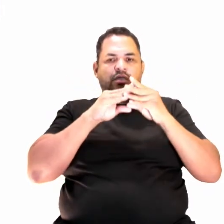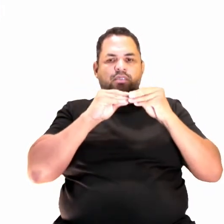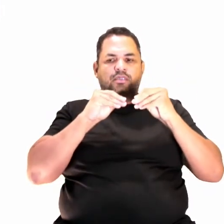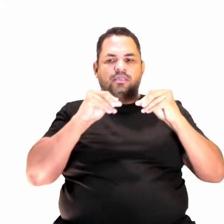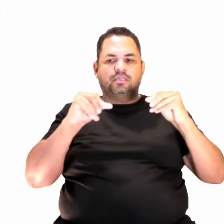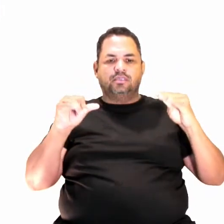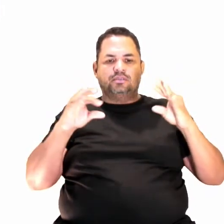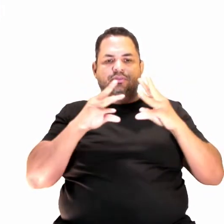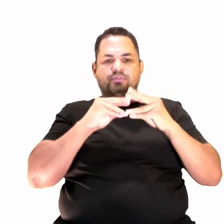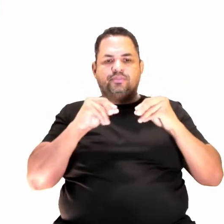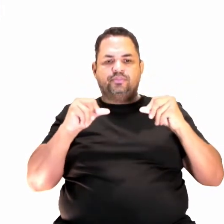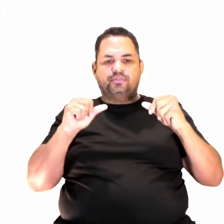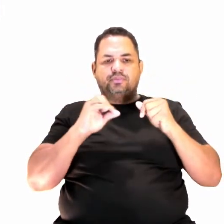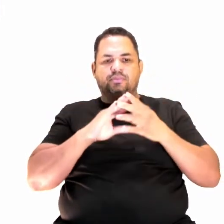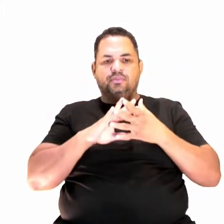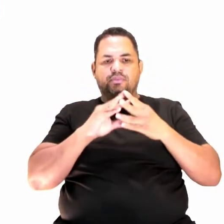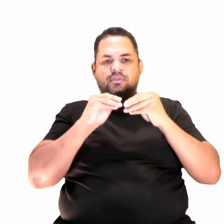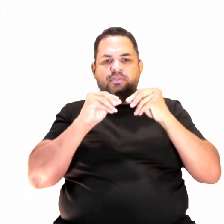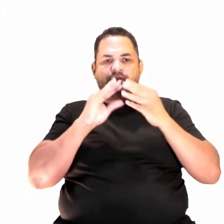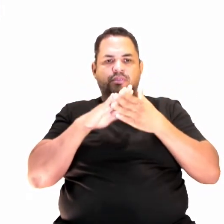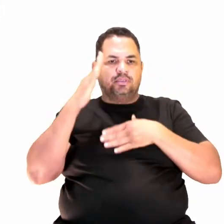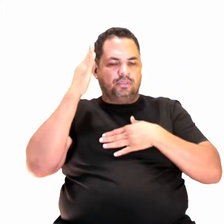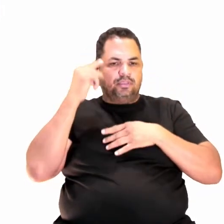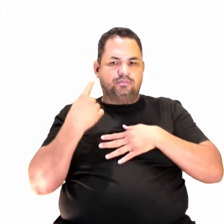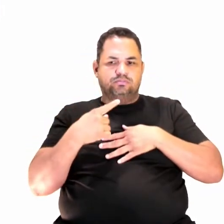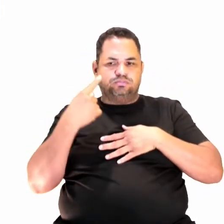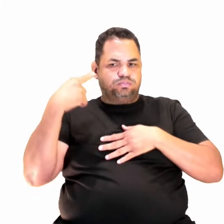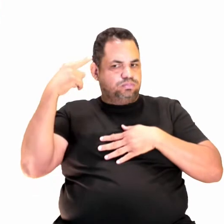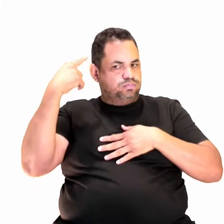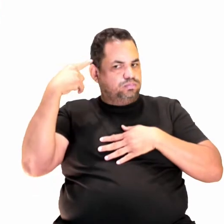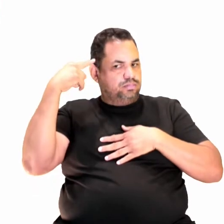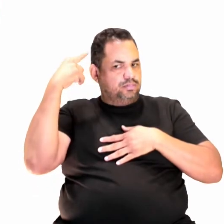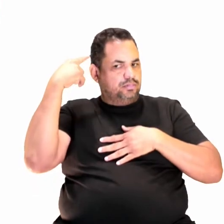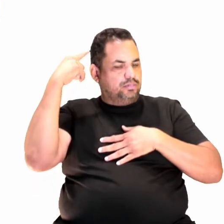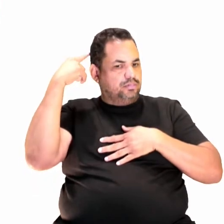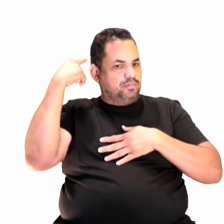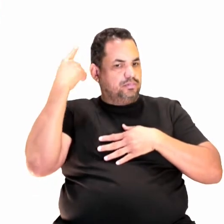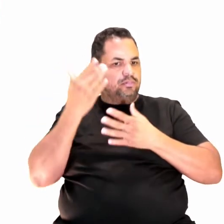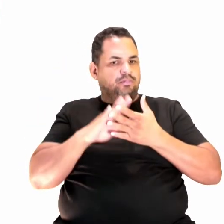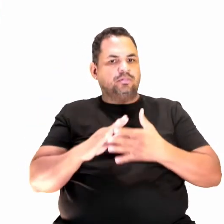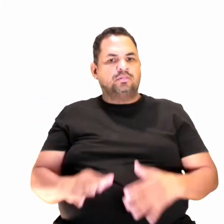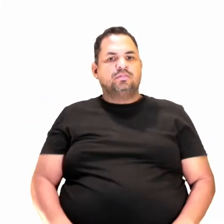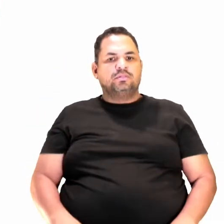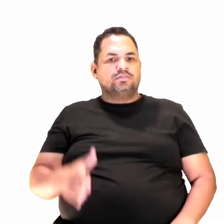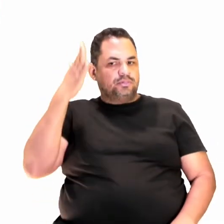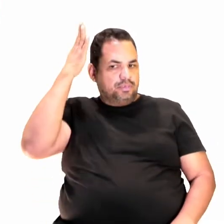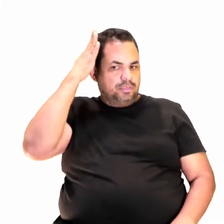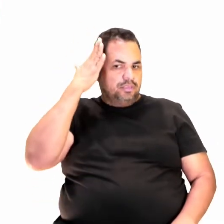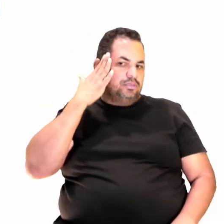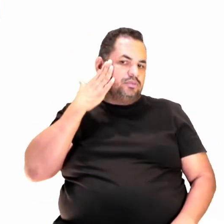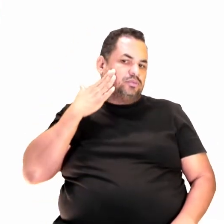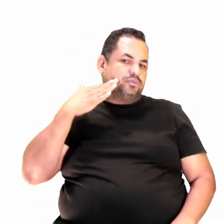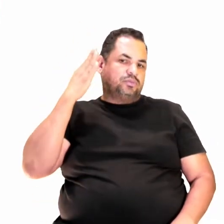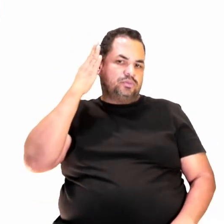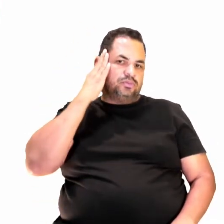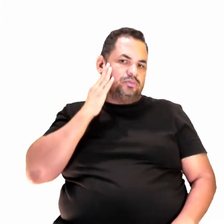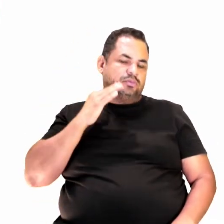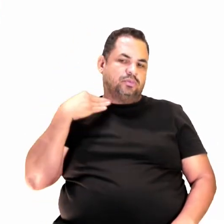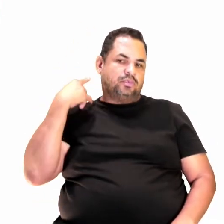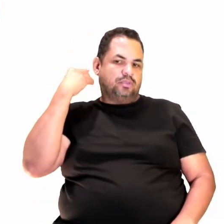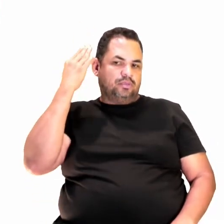gordinho, chubby, cheinho, plump. Você viu a imagem lá daquelas pessoas? Ou deu uma alterada quando chegou na parte da